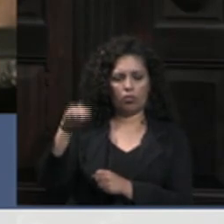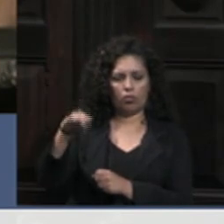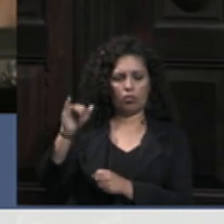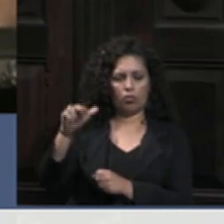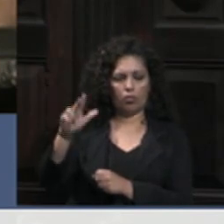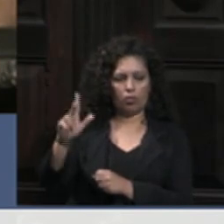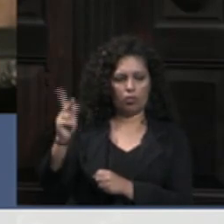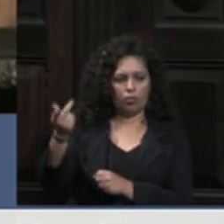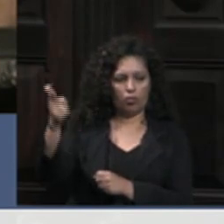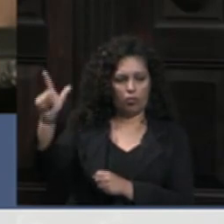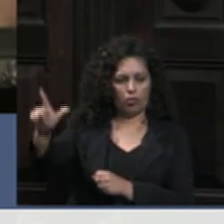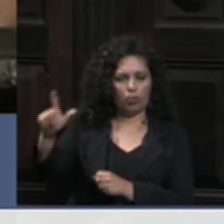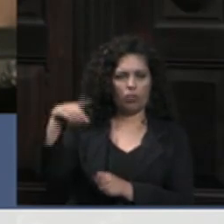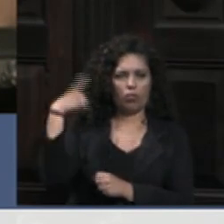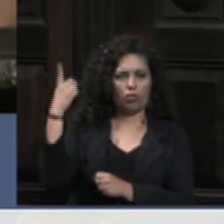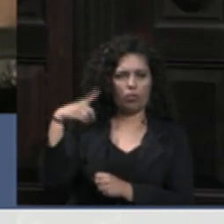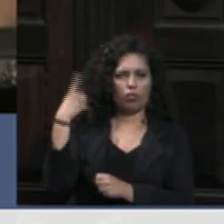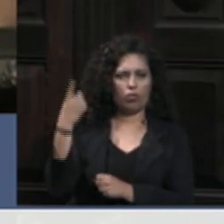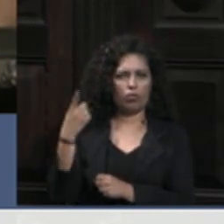Zeidan.